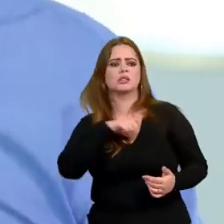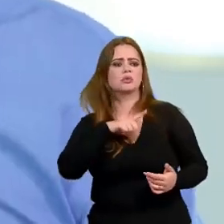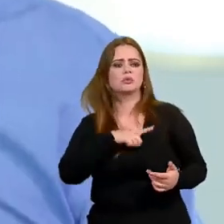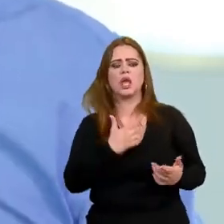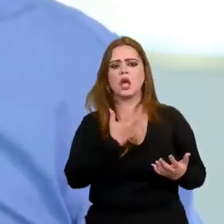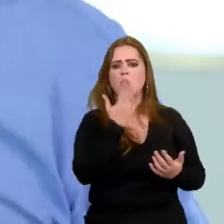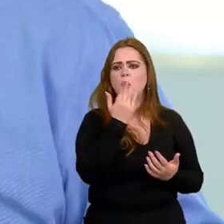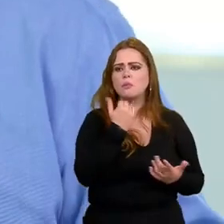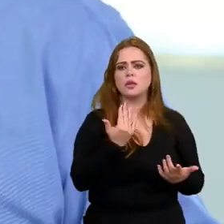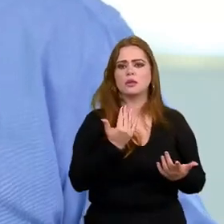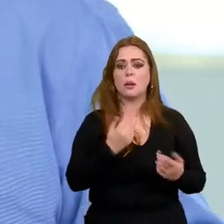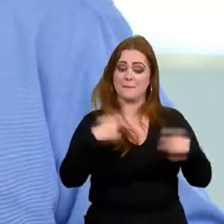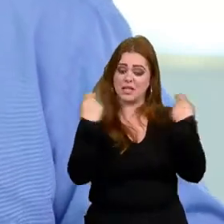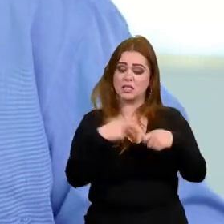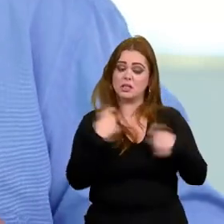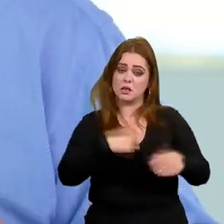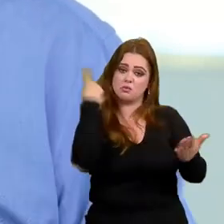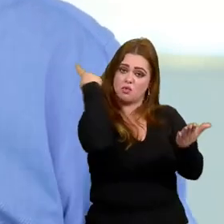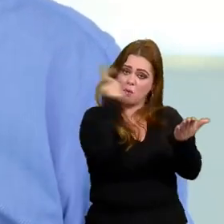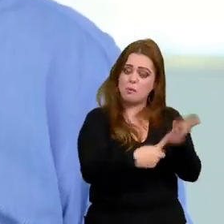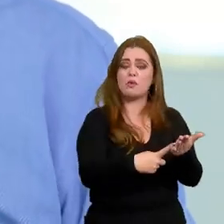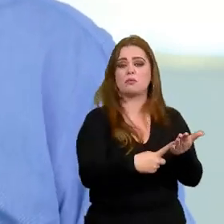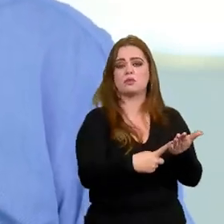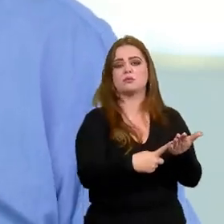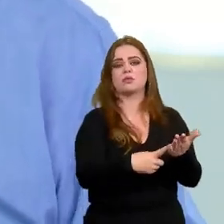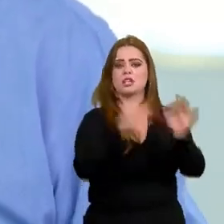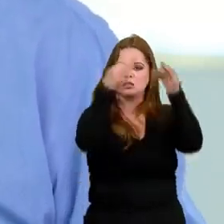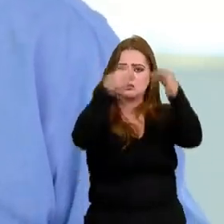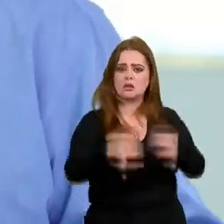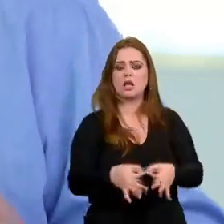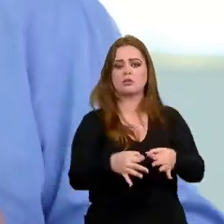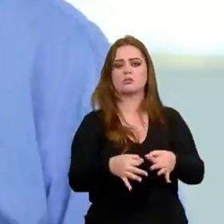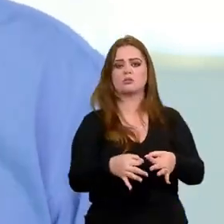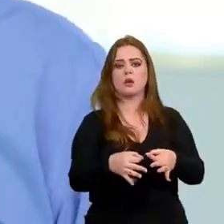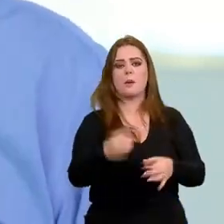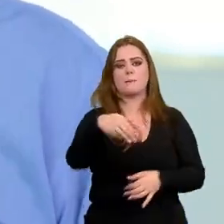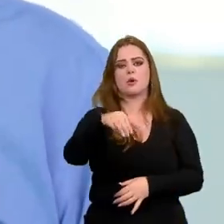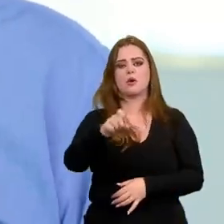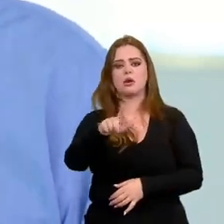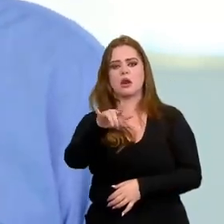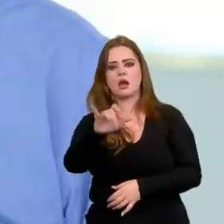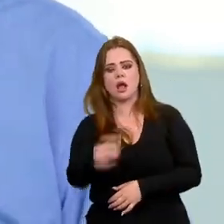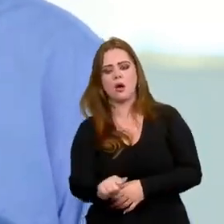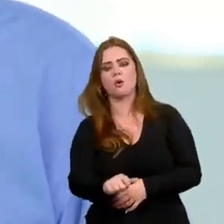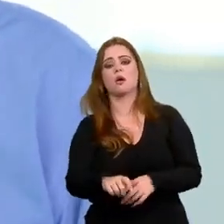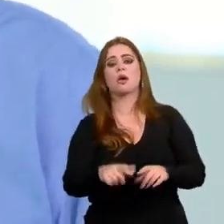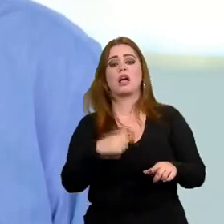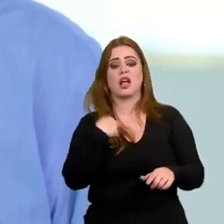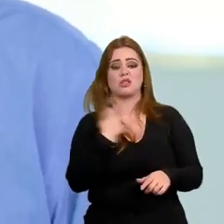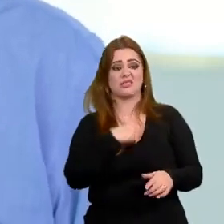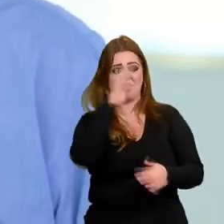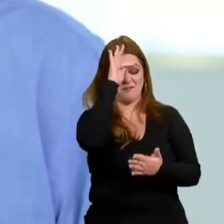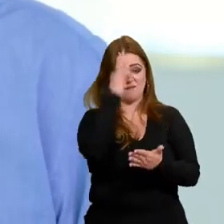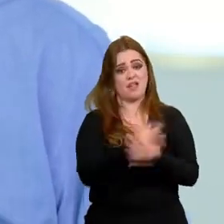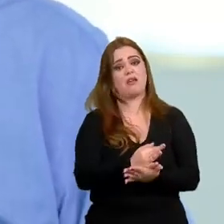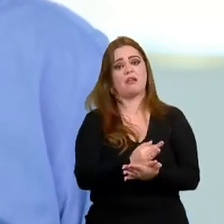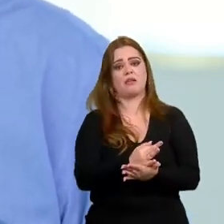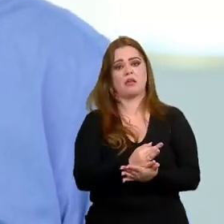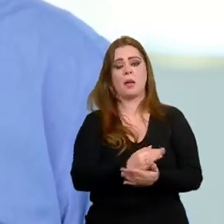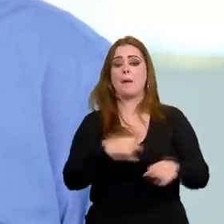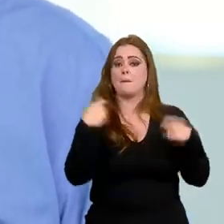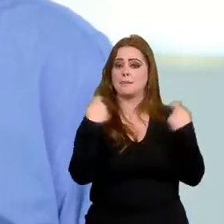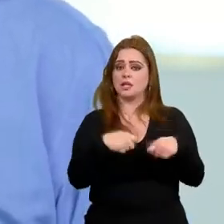decência. É um compromisso com a moral. É um compromisso com a nossa fé. Nós precisamos ser seres